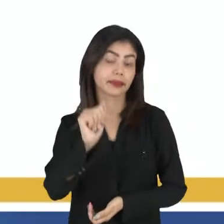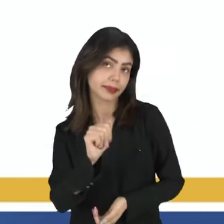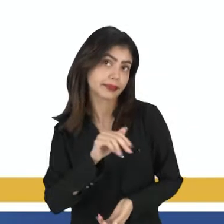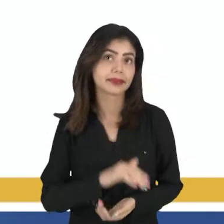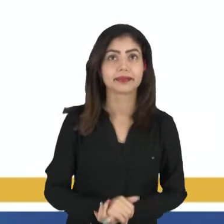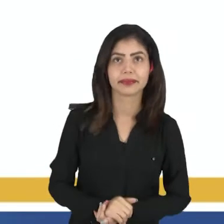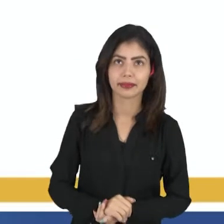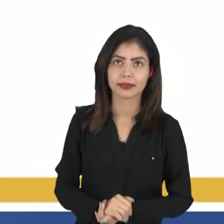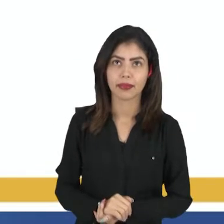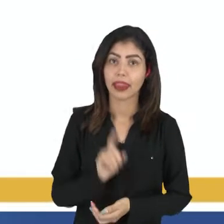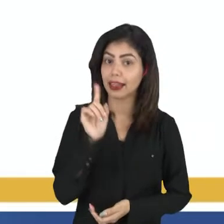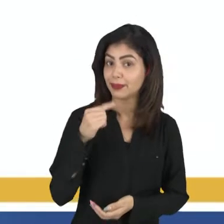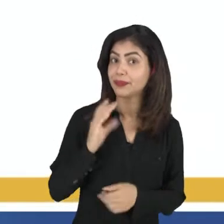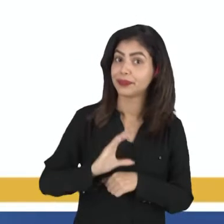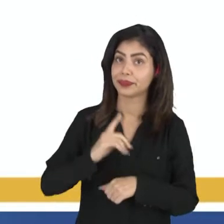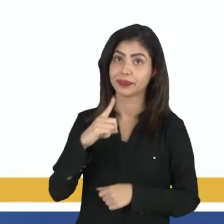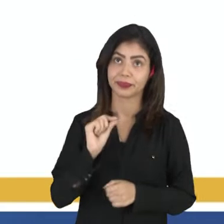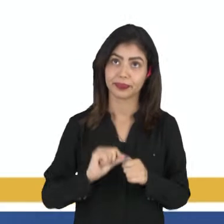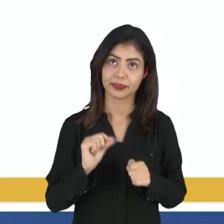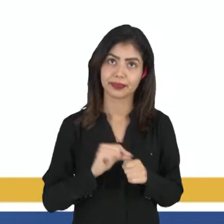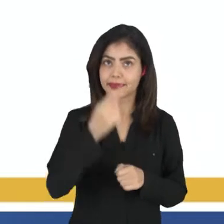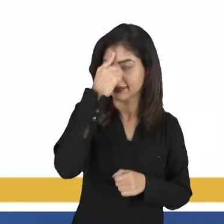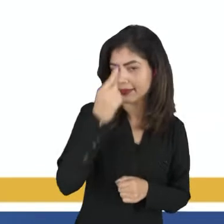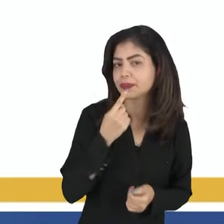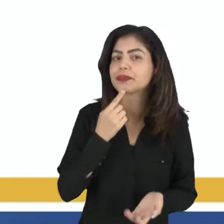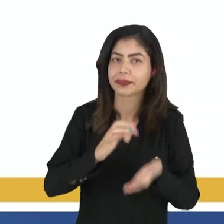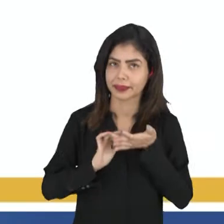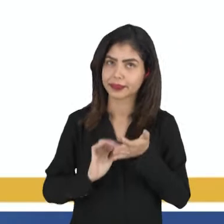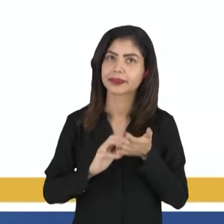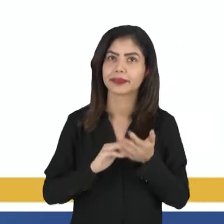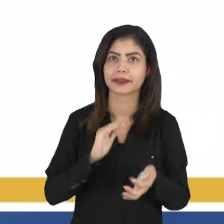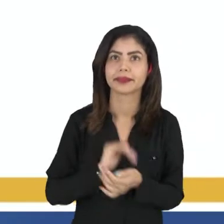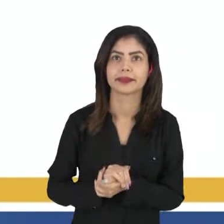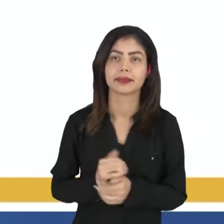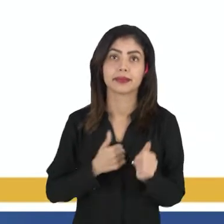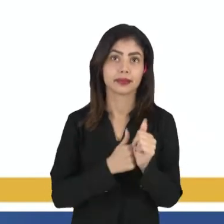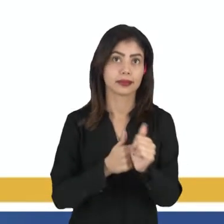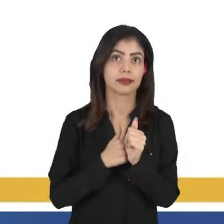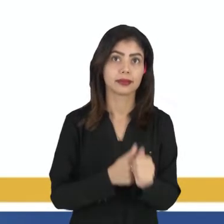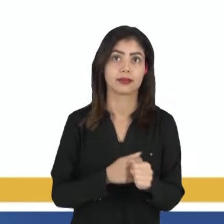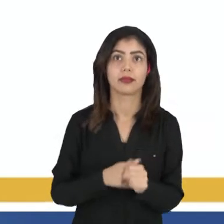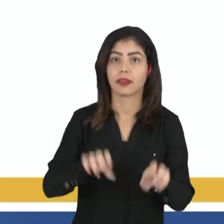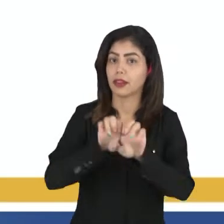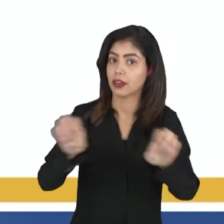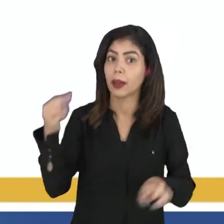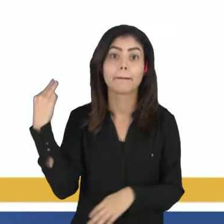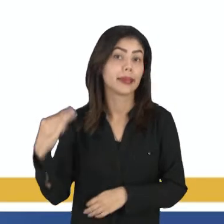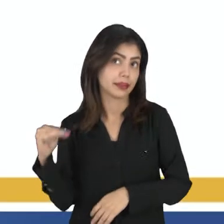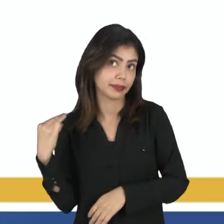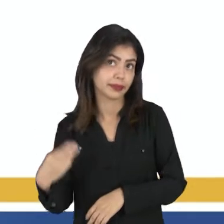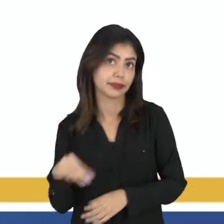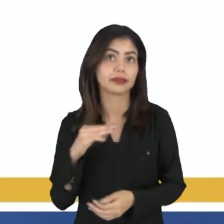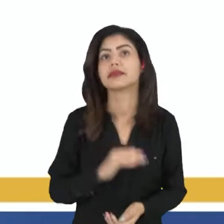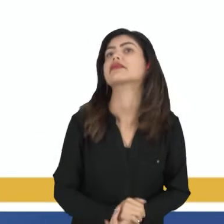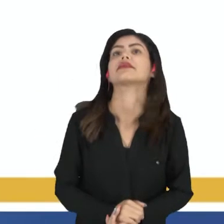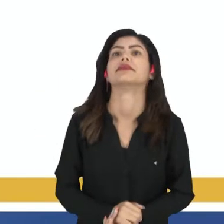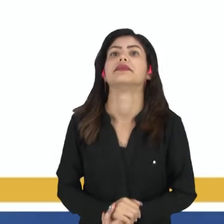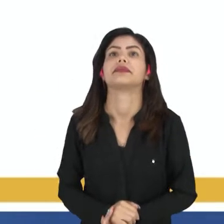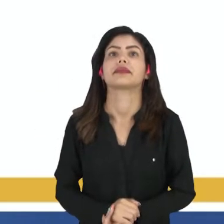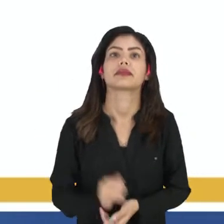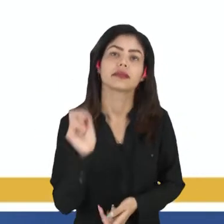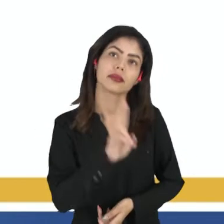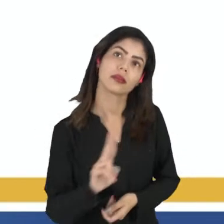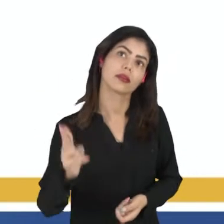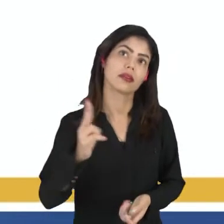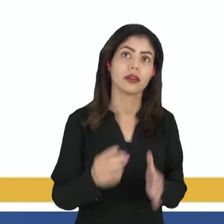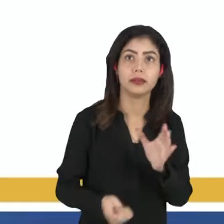fractal. A arte fractal é constituída por imagens digitais acompanhadas de complexas equações matemáticas,